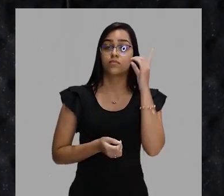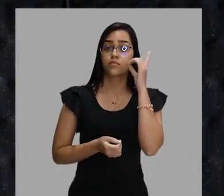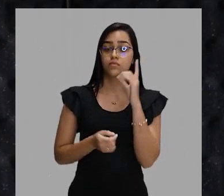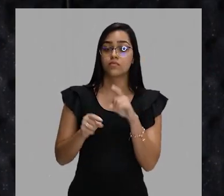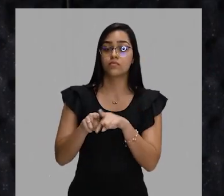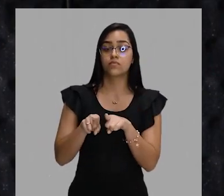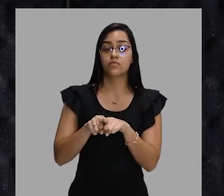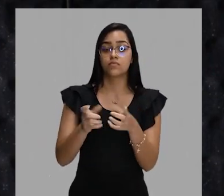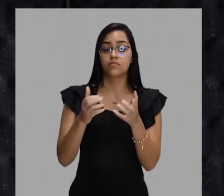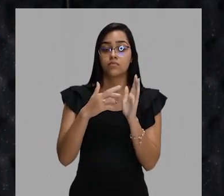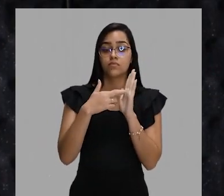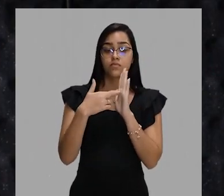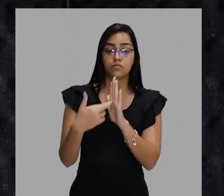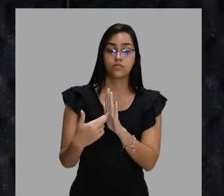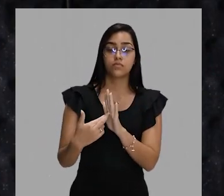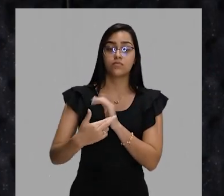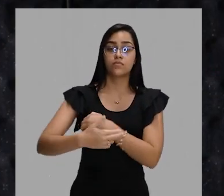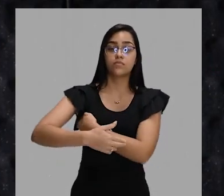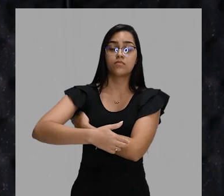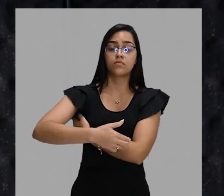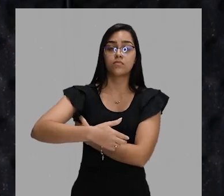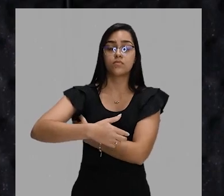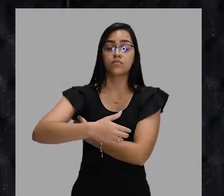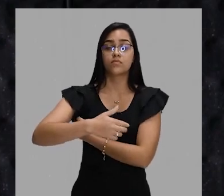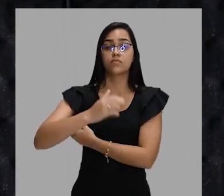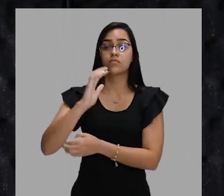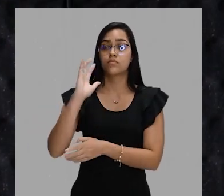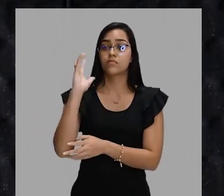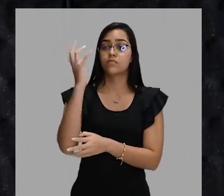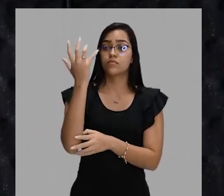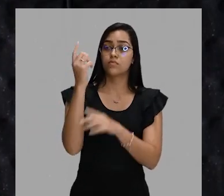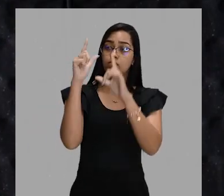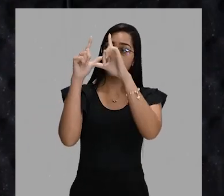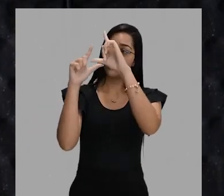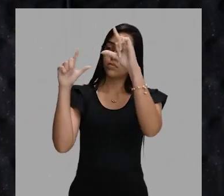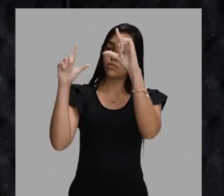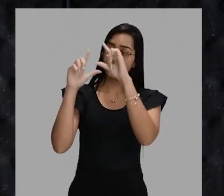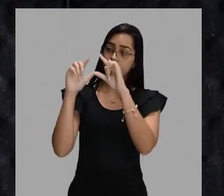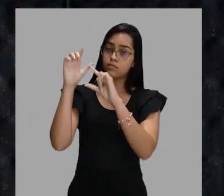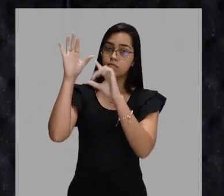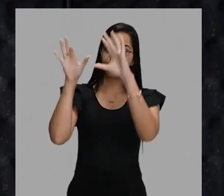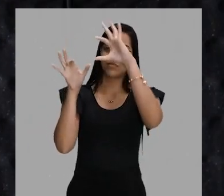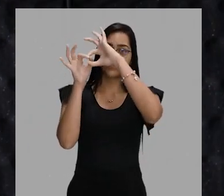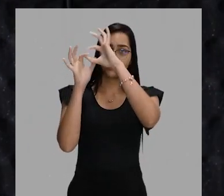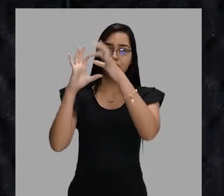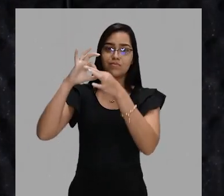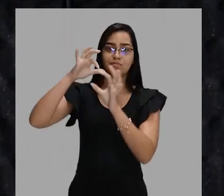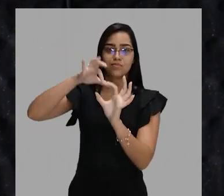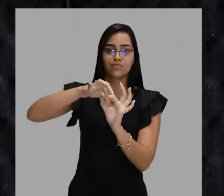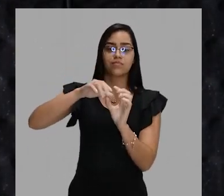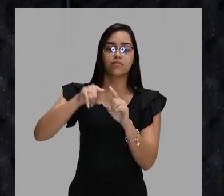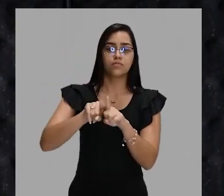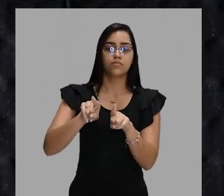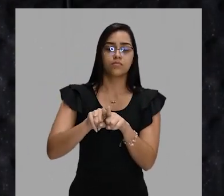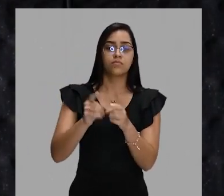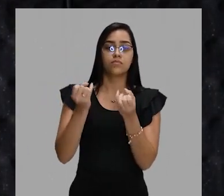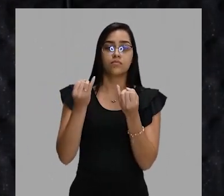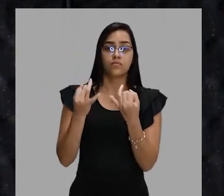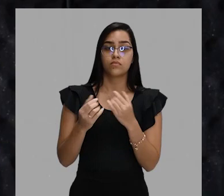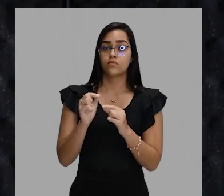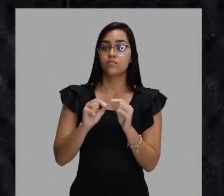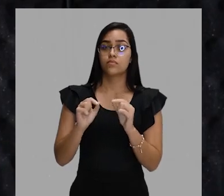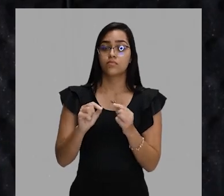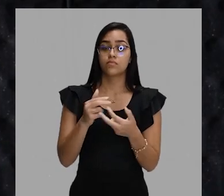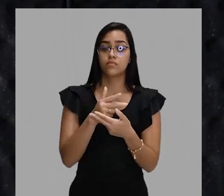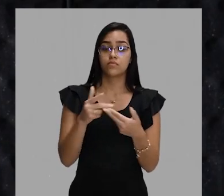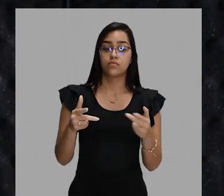tentou representar isso por meio de uma árvore genealógica. Inclusive, ele falou que as